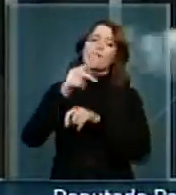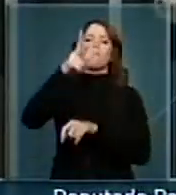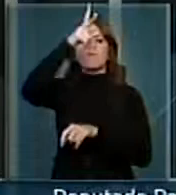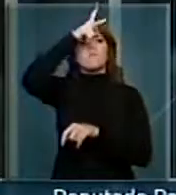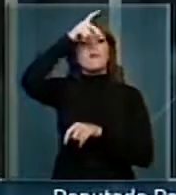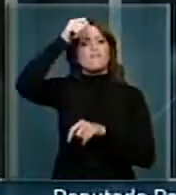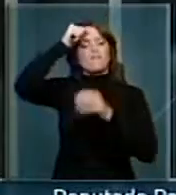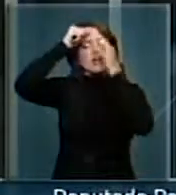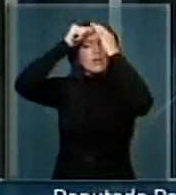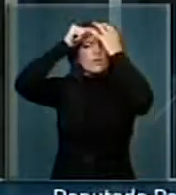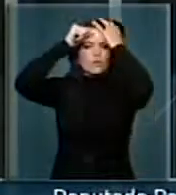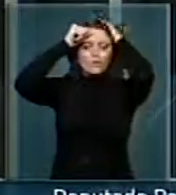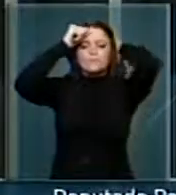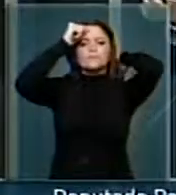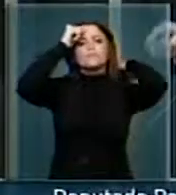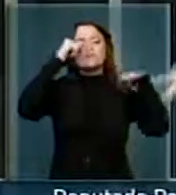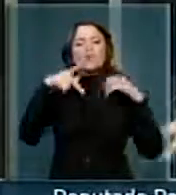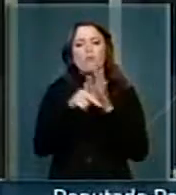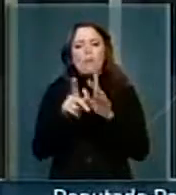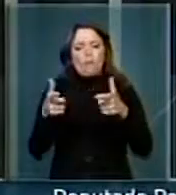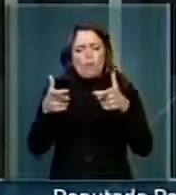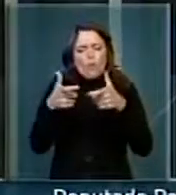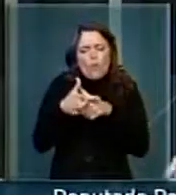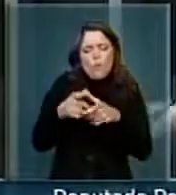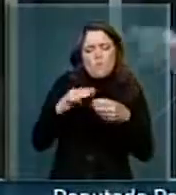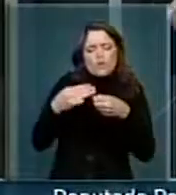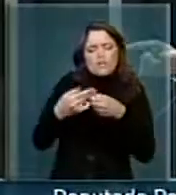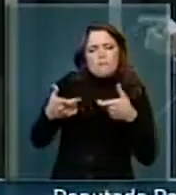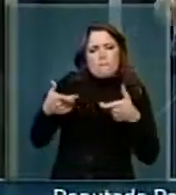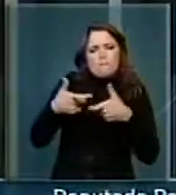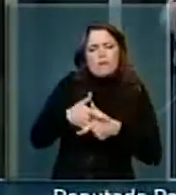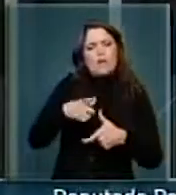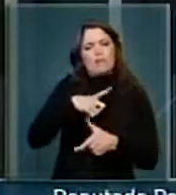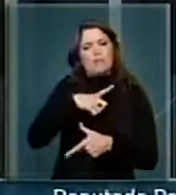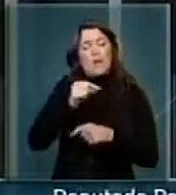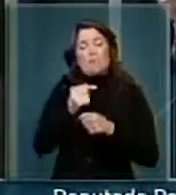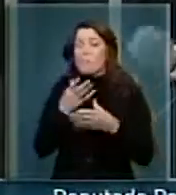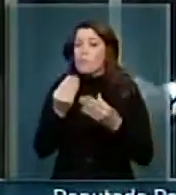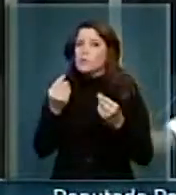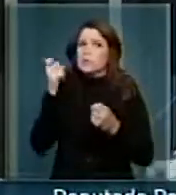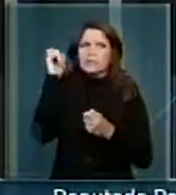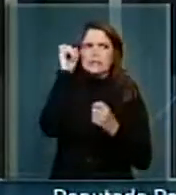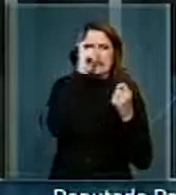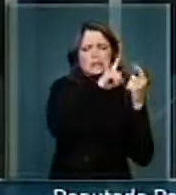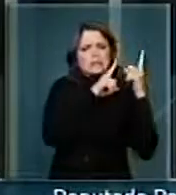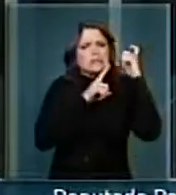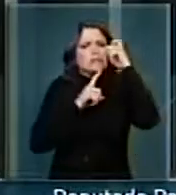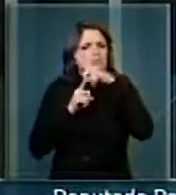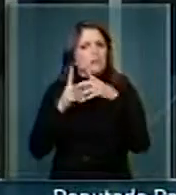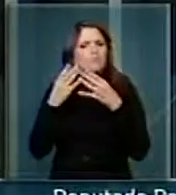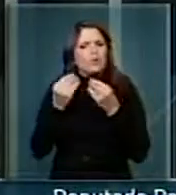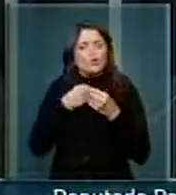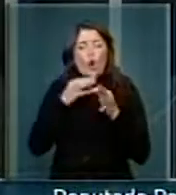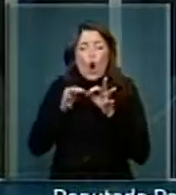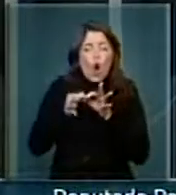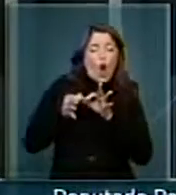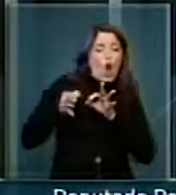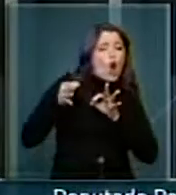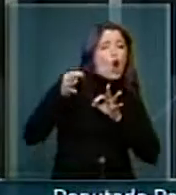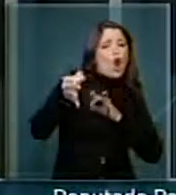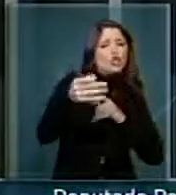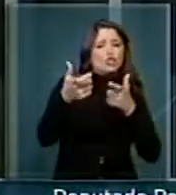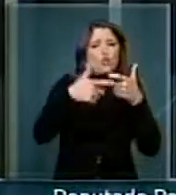em especial dos pequenos municípios, que têm muitas dificuldades, até mesmo em razão das distâncias dos